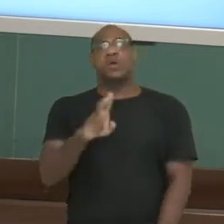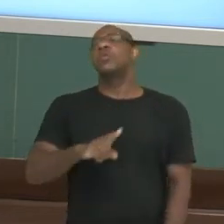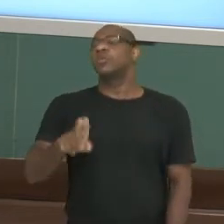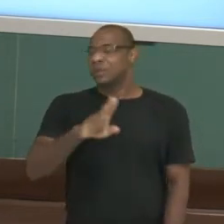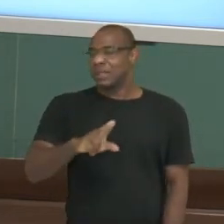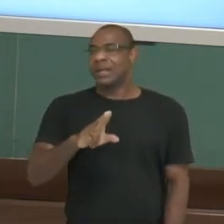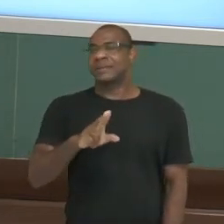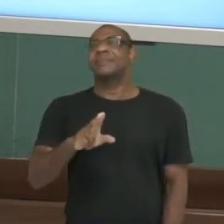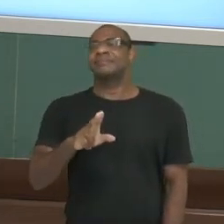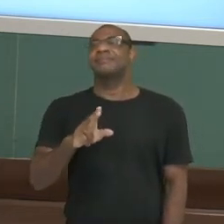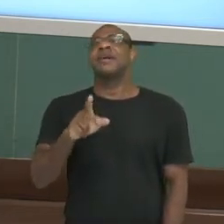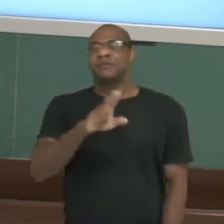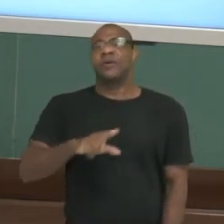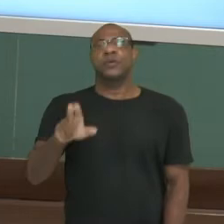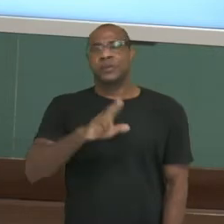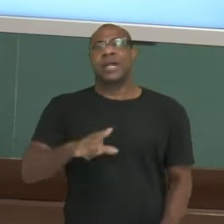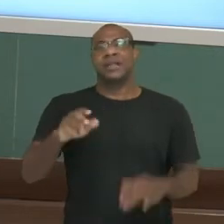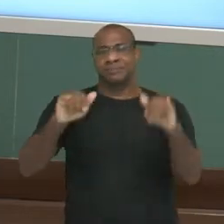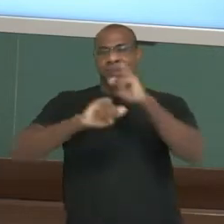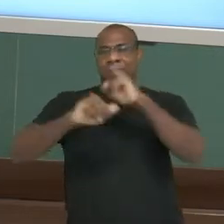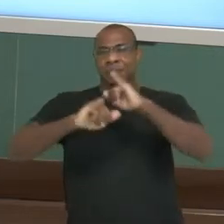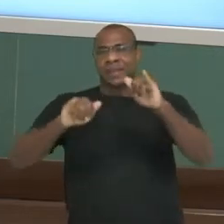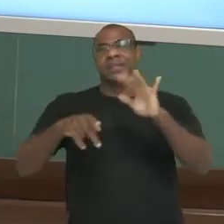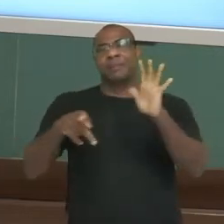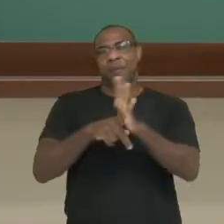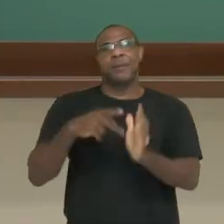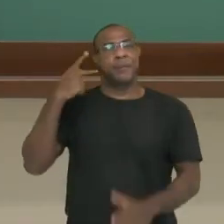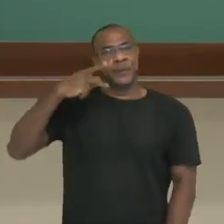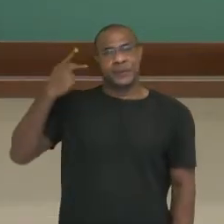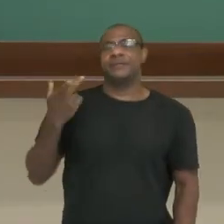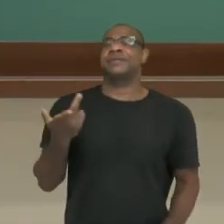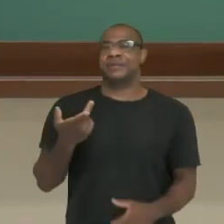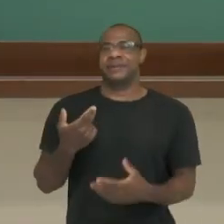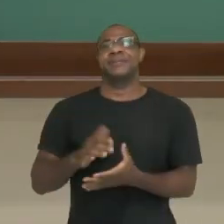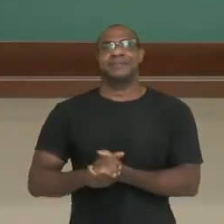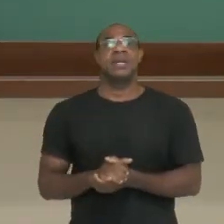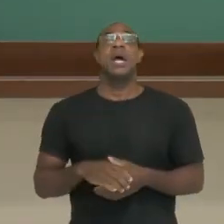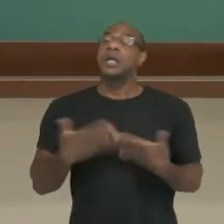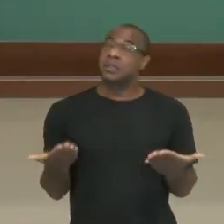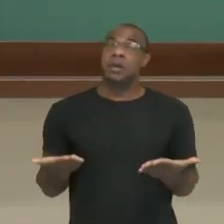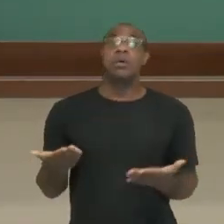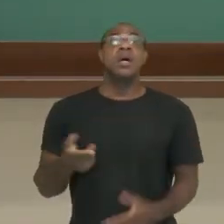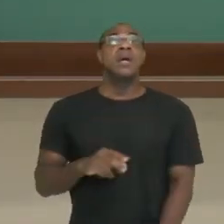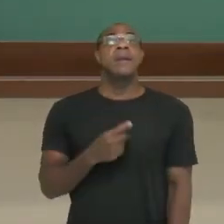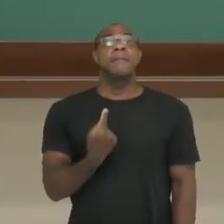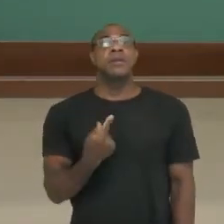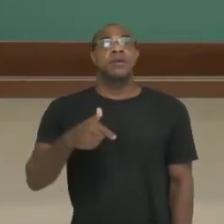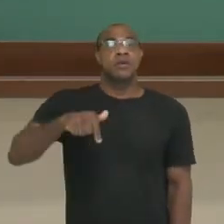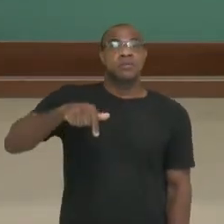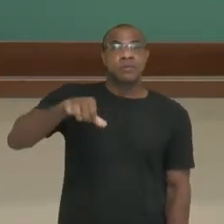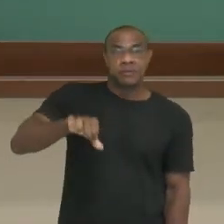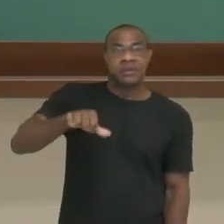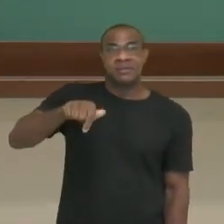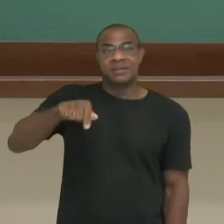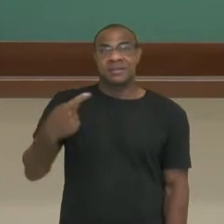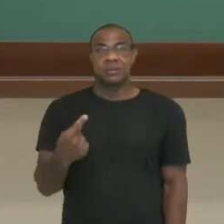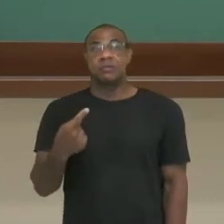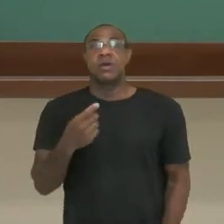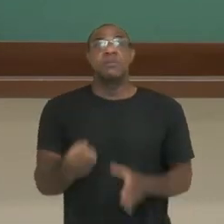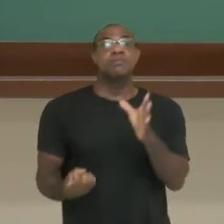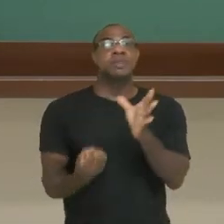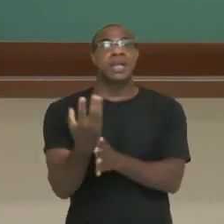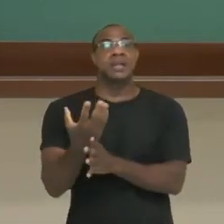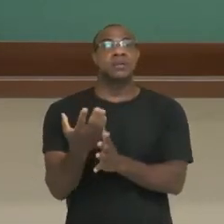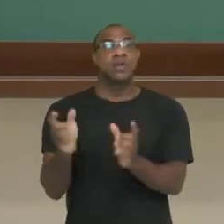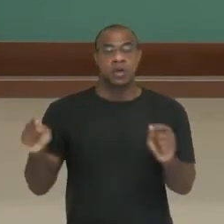propaganda política e essa imagem é essa referência. Além disso, em 1971 foi criado o Campeonato Brasileiro